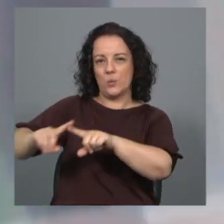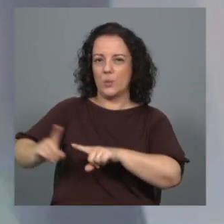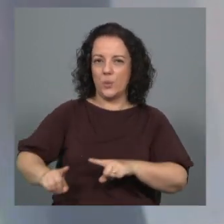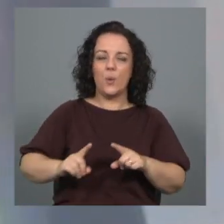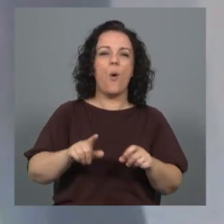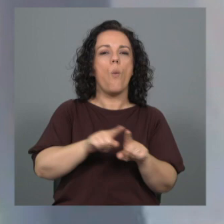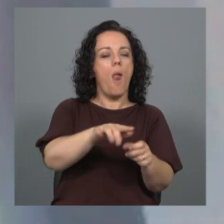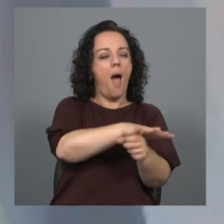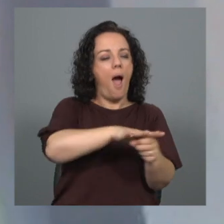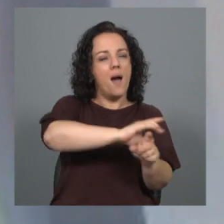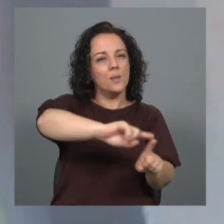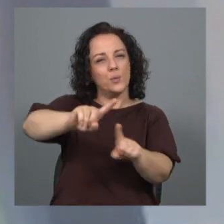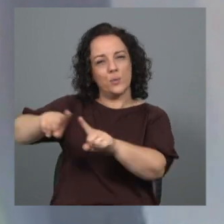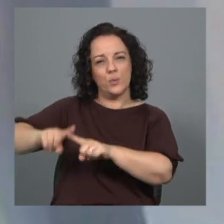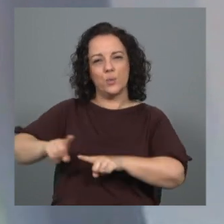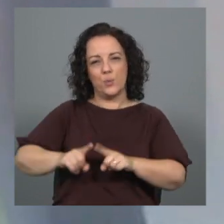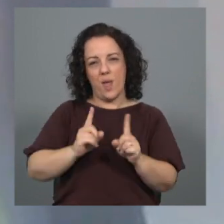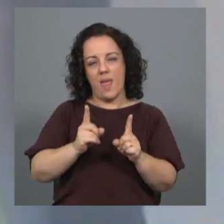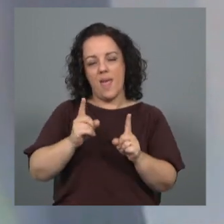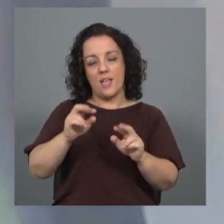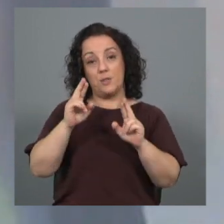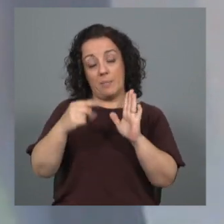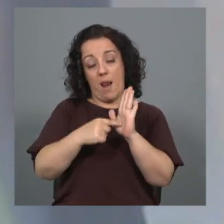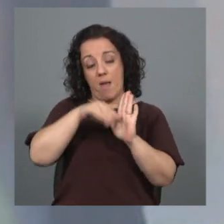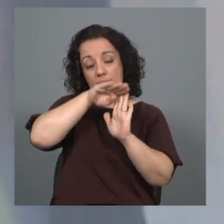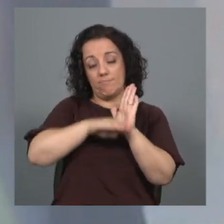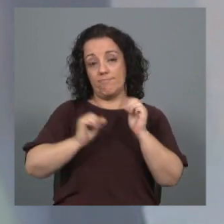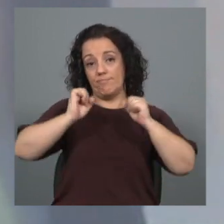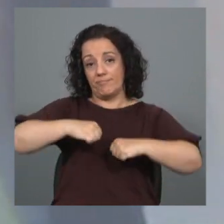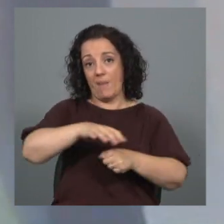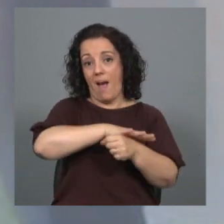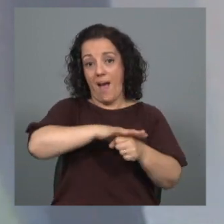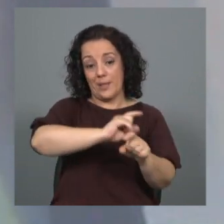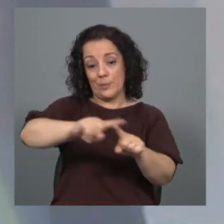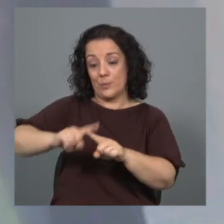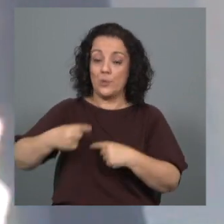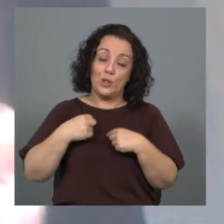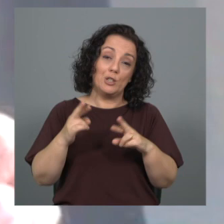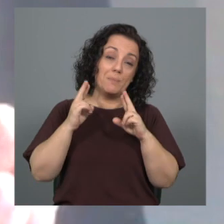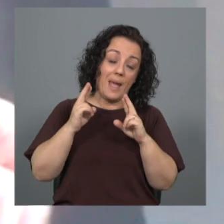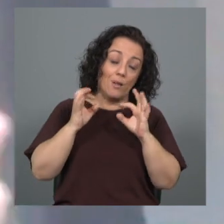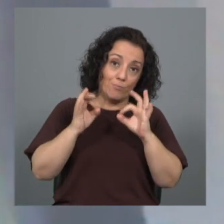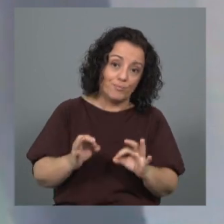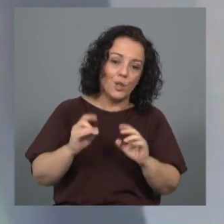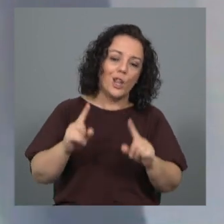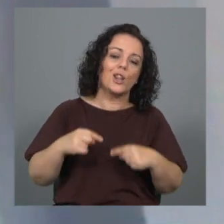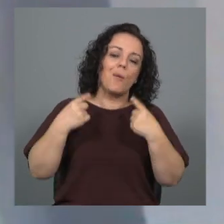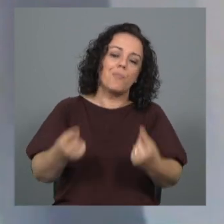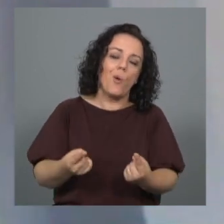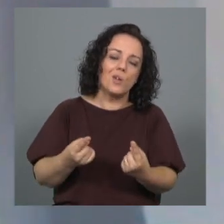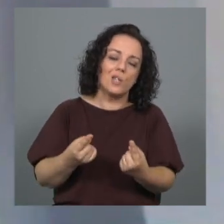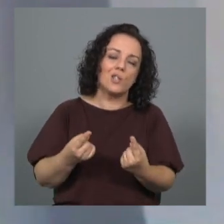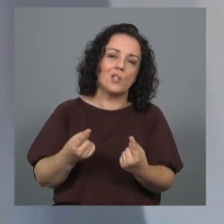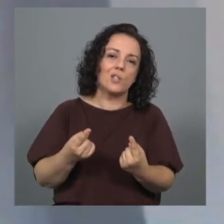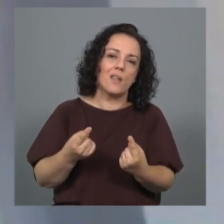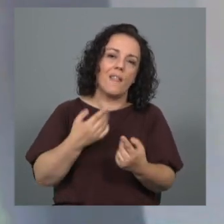esferas que se espera que o memorando trabalhe, e é em todas essas esferas que nós esperamos mesmo que os indicadores depois vão